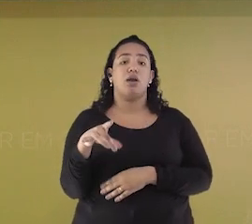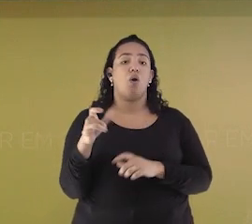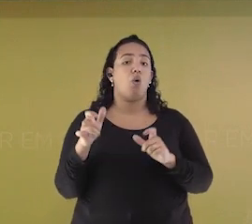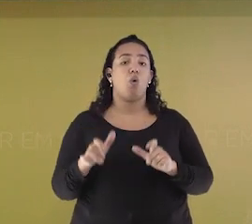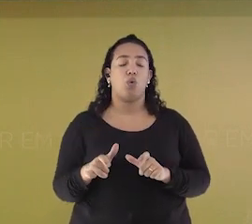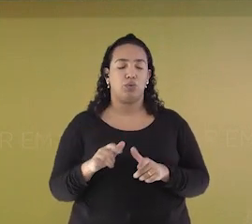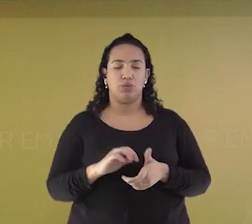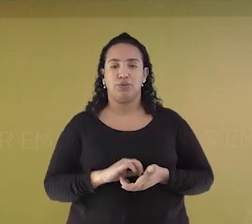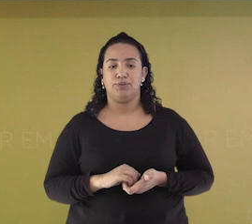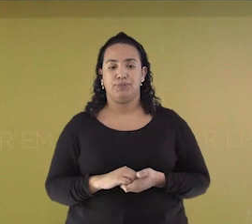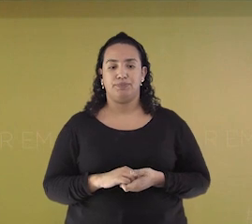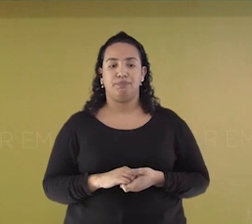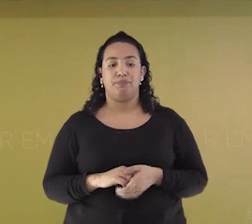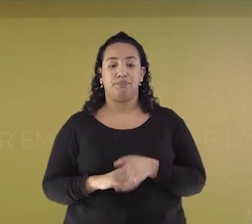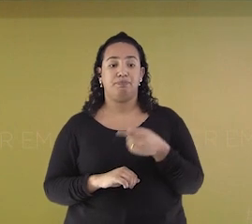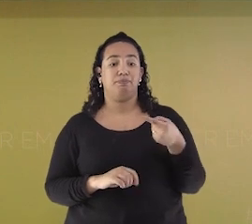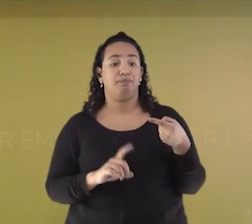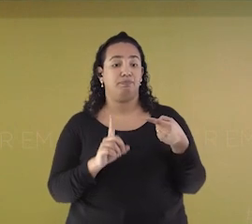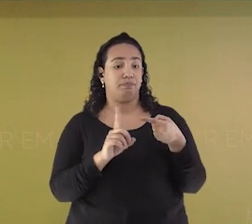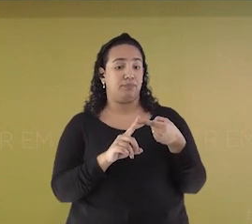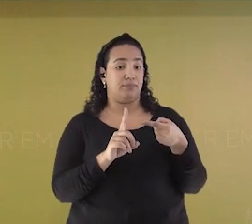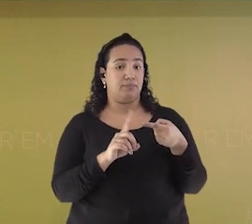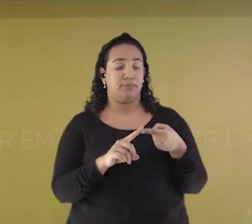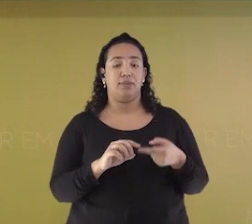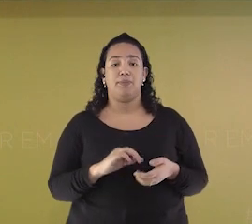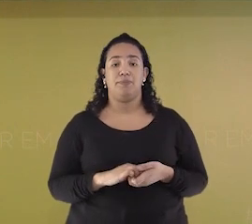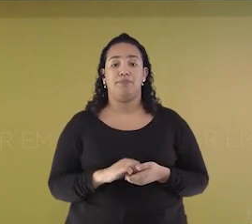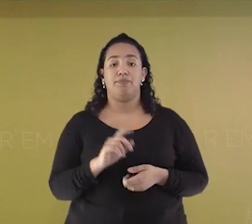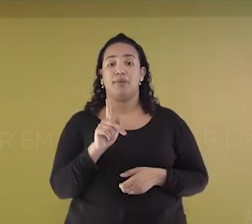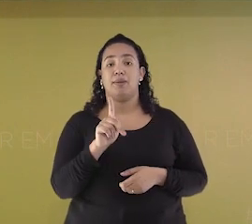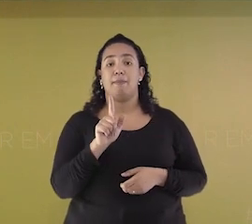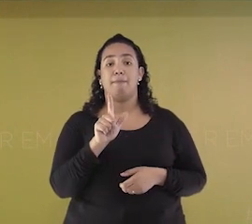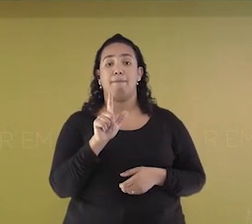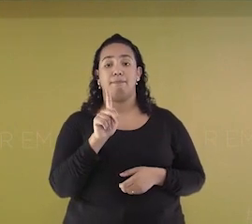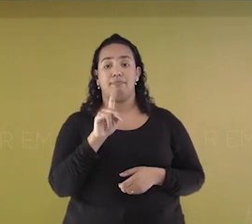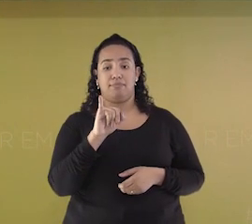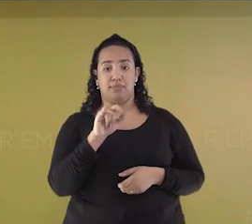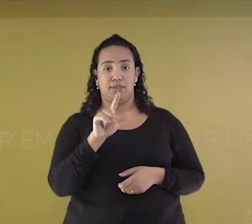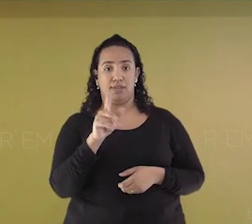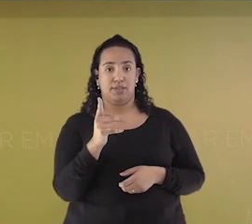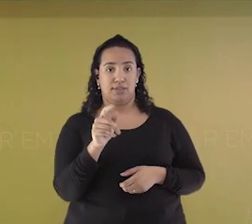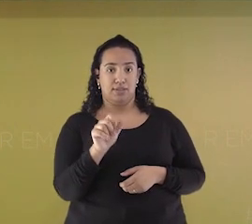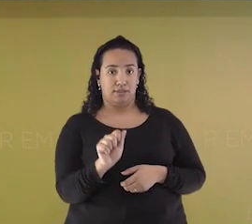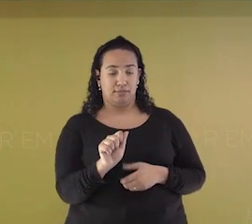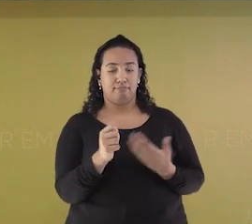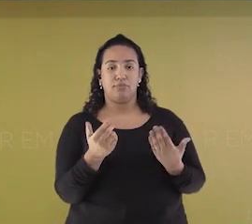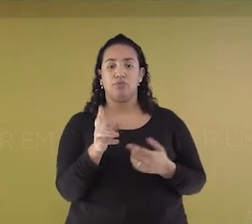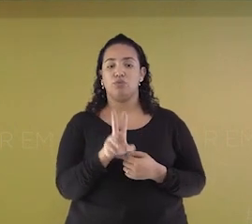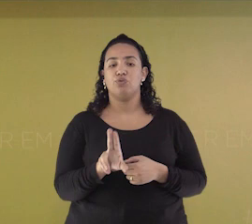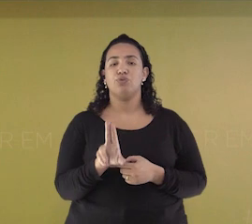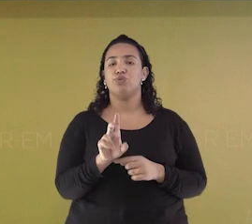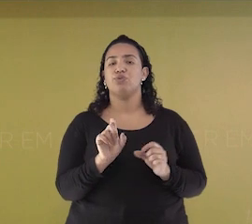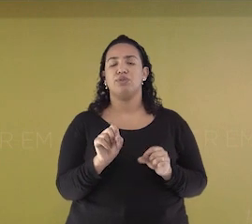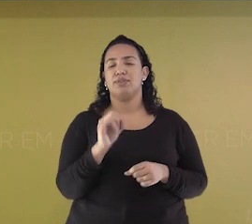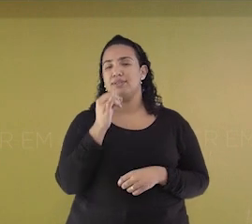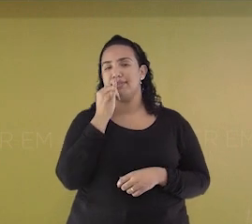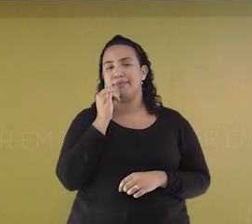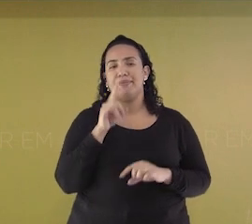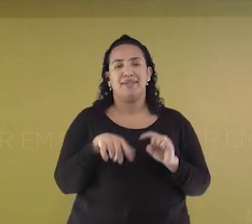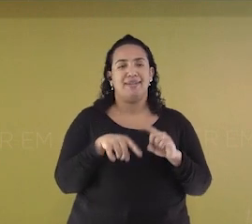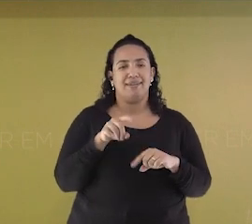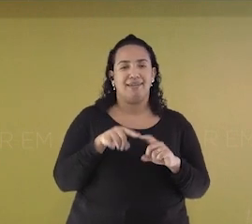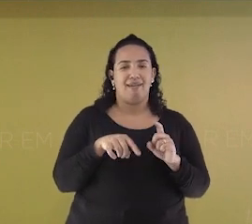um deles. Primeiro item, a pilha. Nós geralmente utilizamos a pilha para fazer